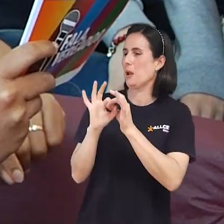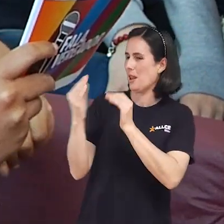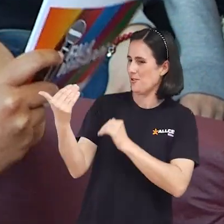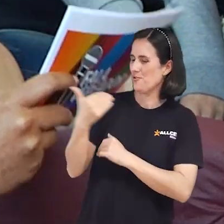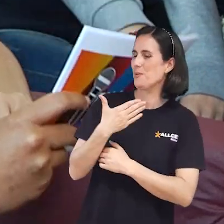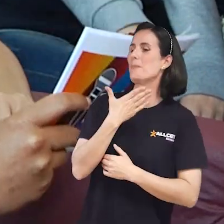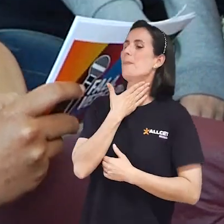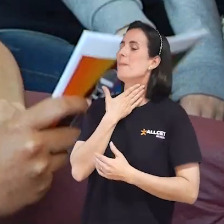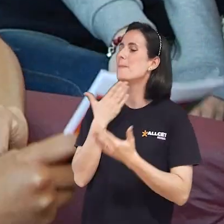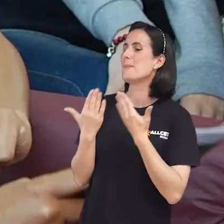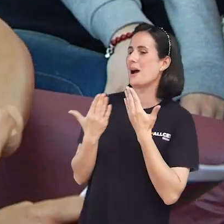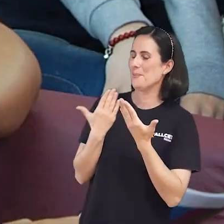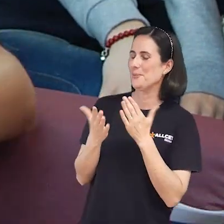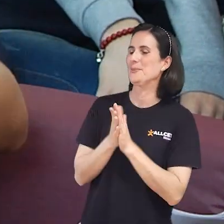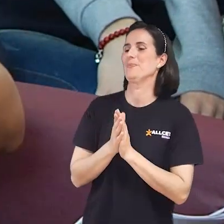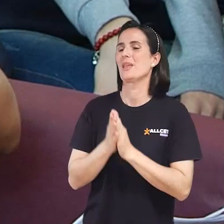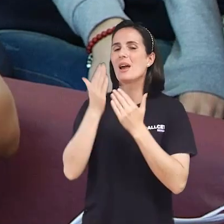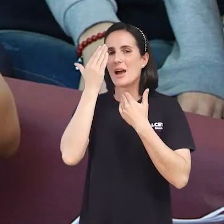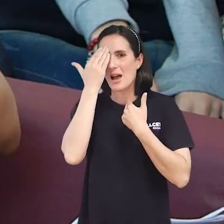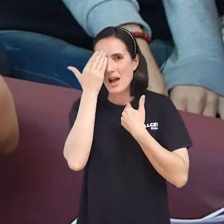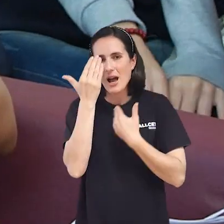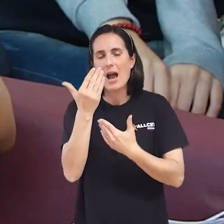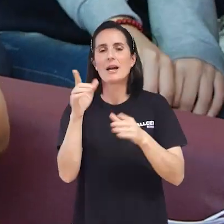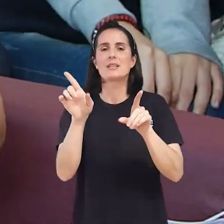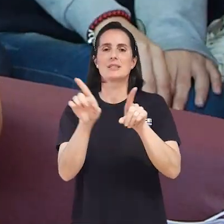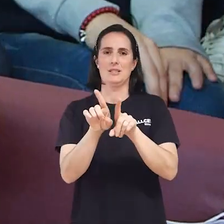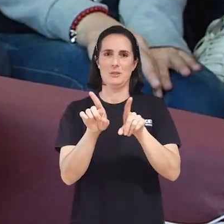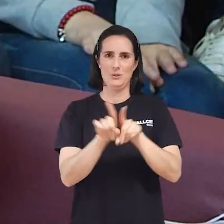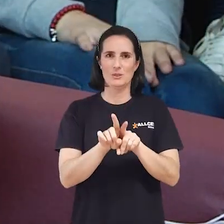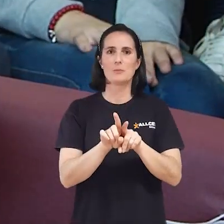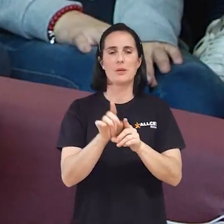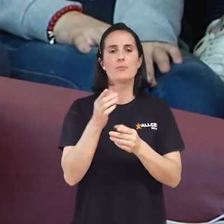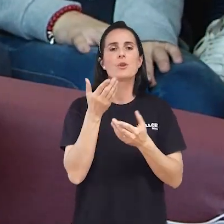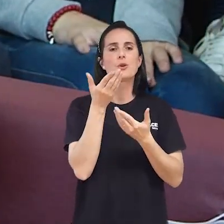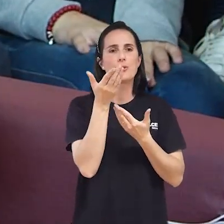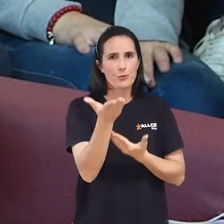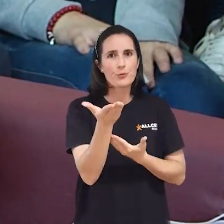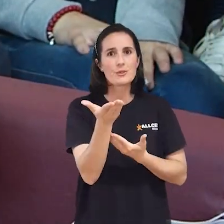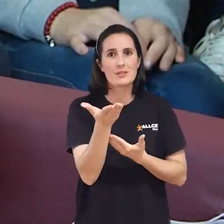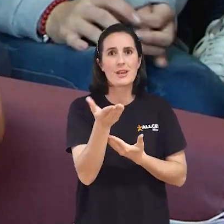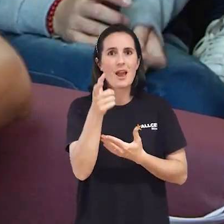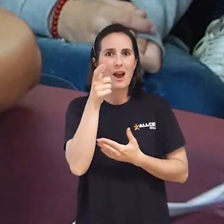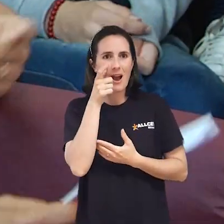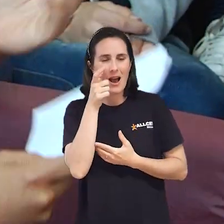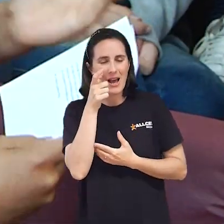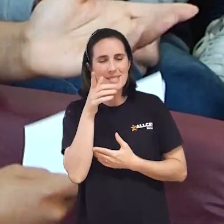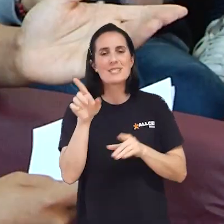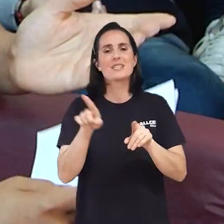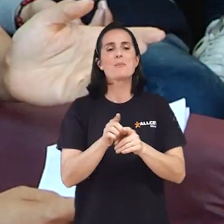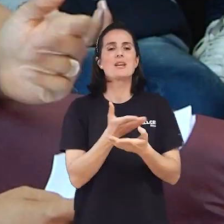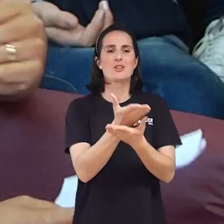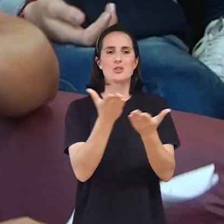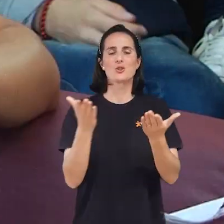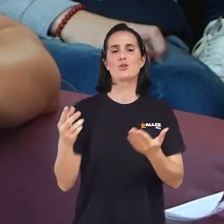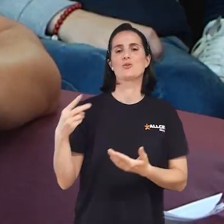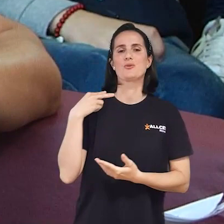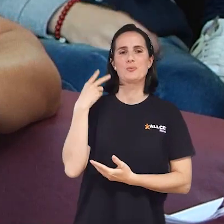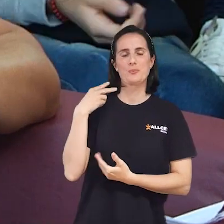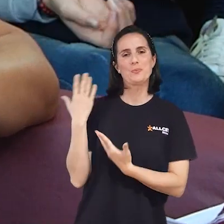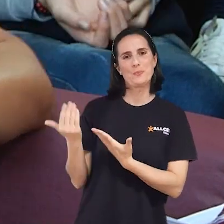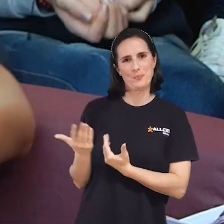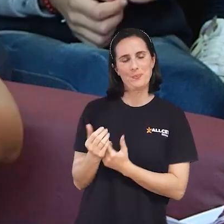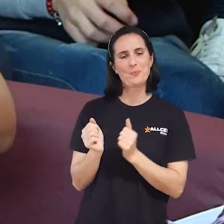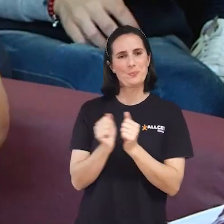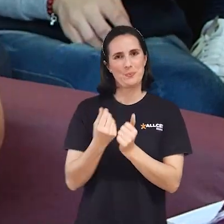este papo conosco. Agradeço também a você que nos assiste e aos vereadores mirins que aqui